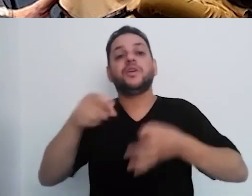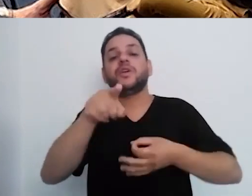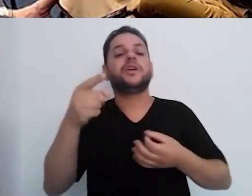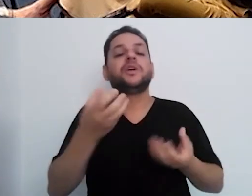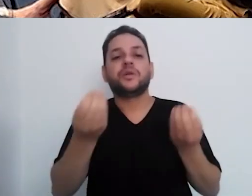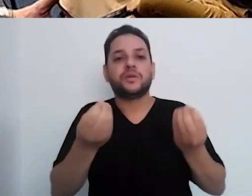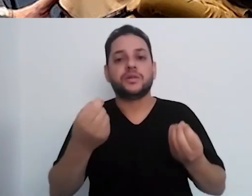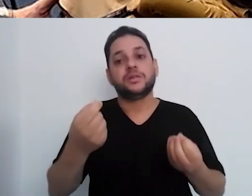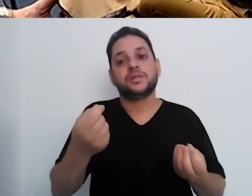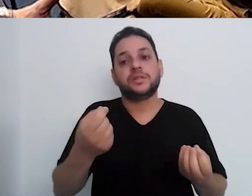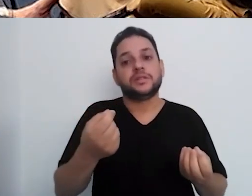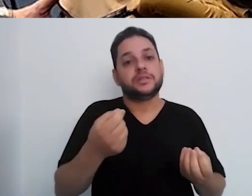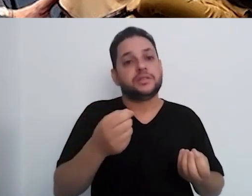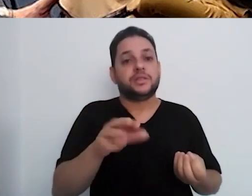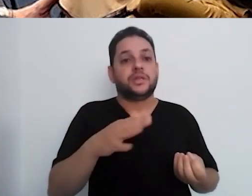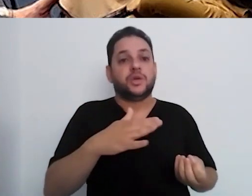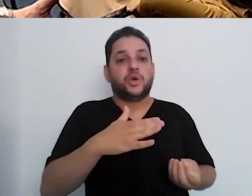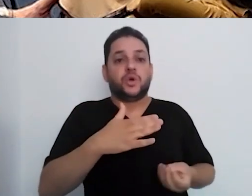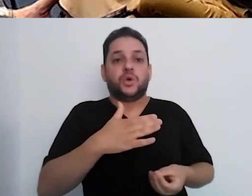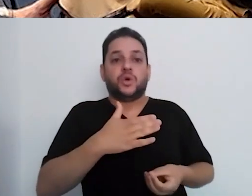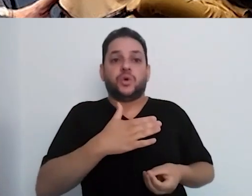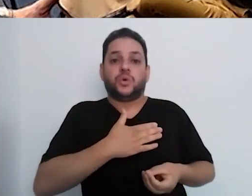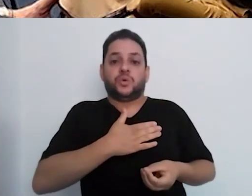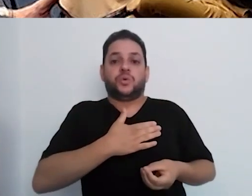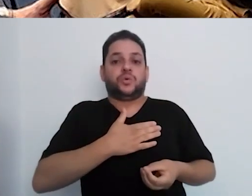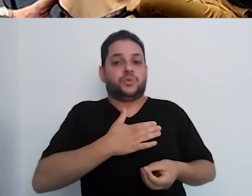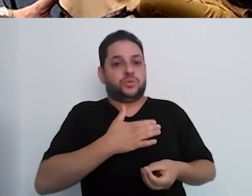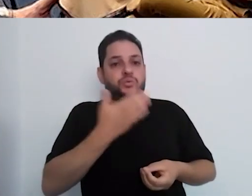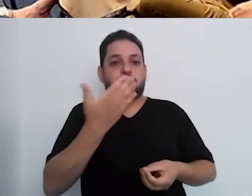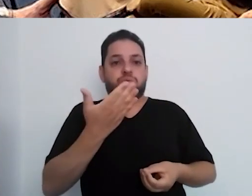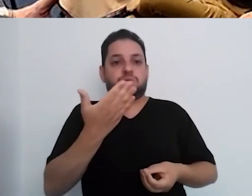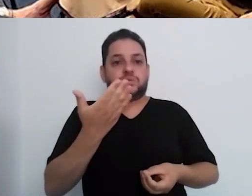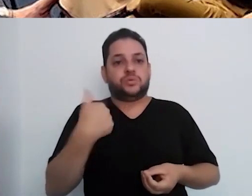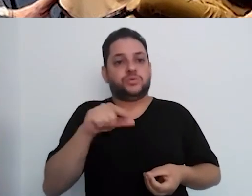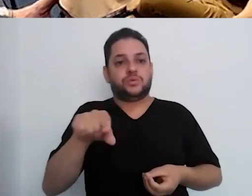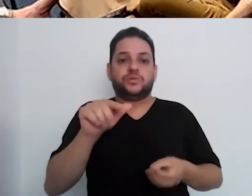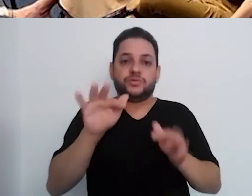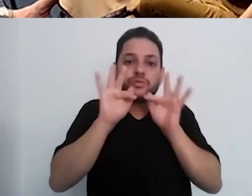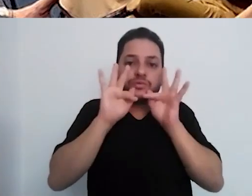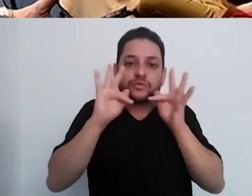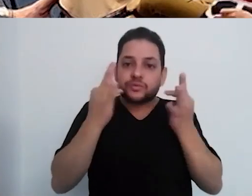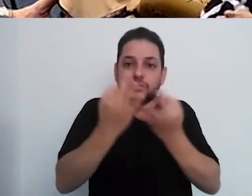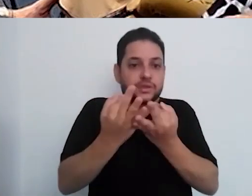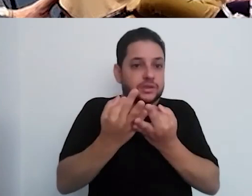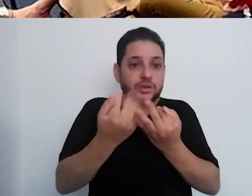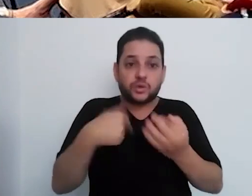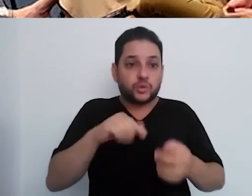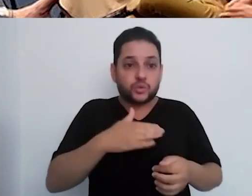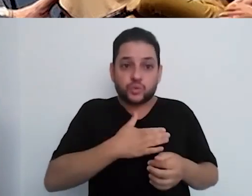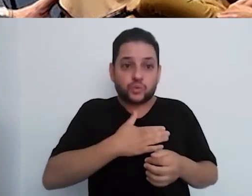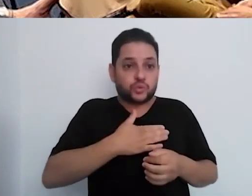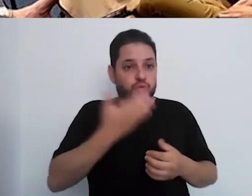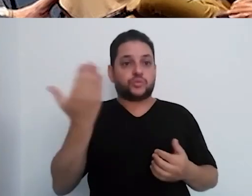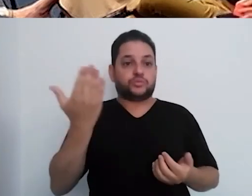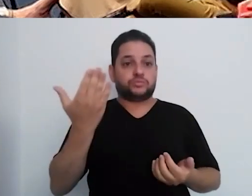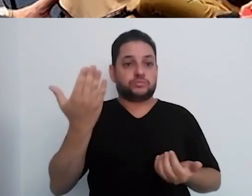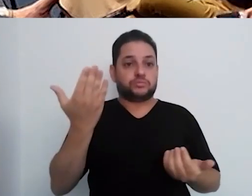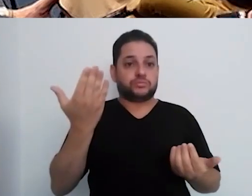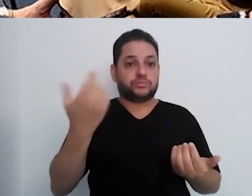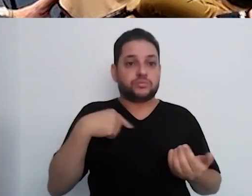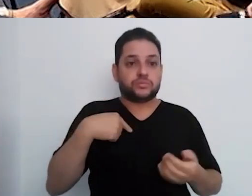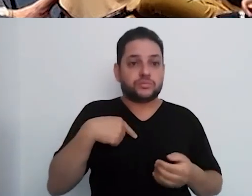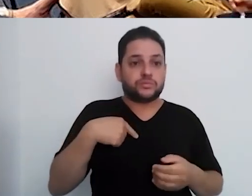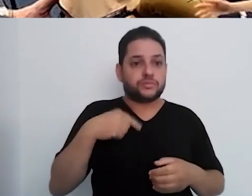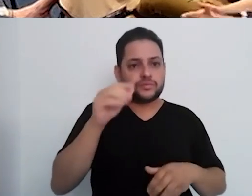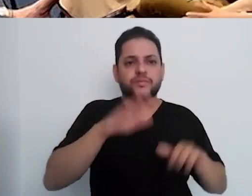fiquei um pouco assustada com a coisa da constelação familiar. Aquilo realmente aquilo foi um susto. Eu nunca tinha ouvido falar. Quando a gente diz, que a gente diz no